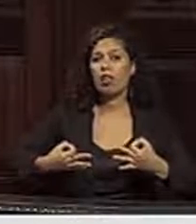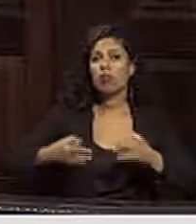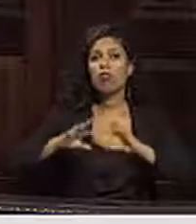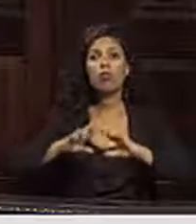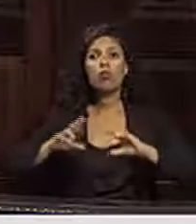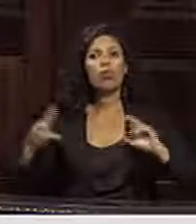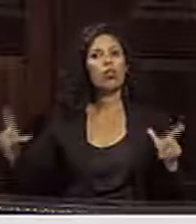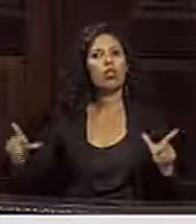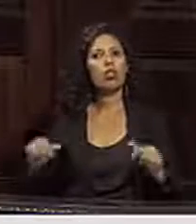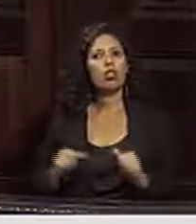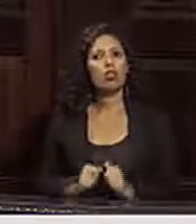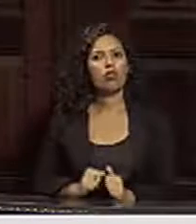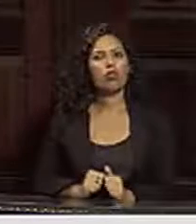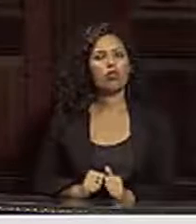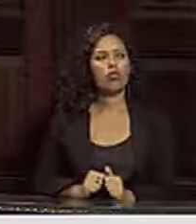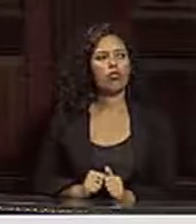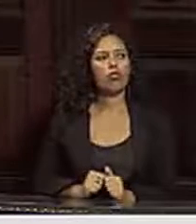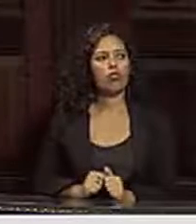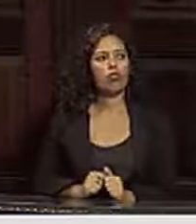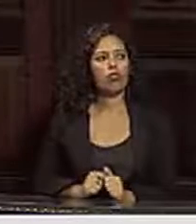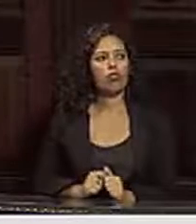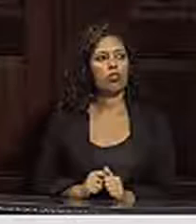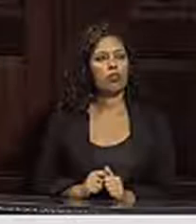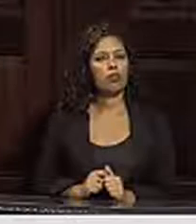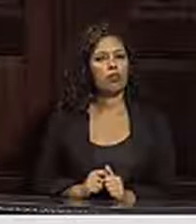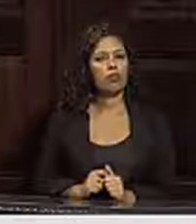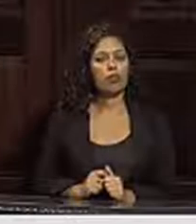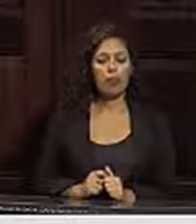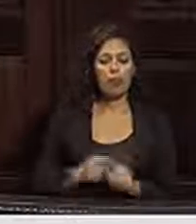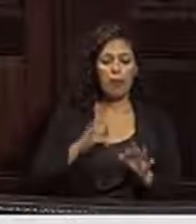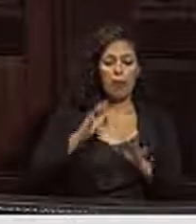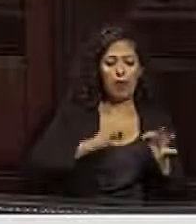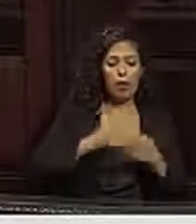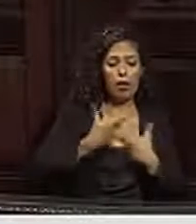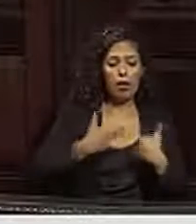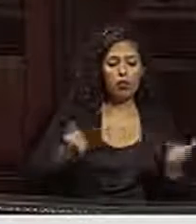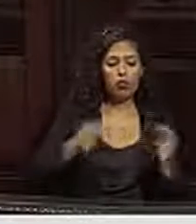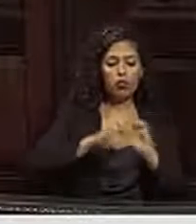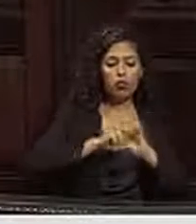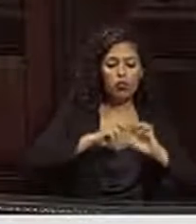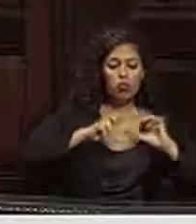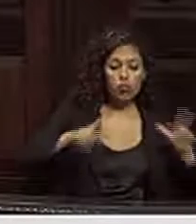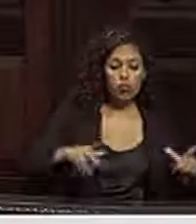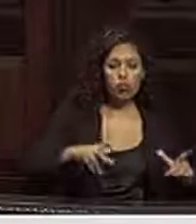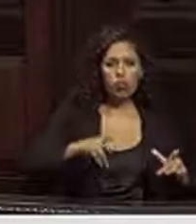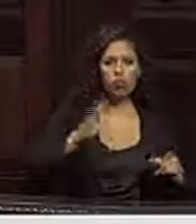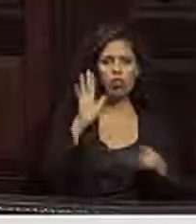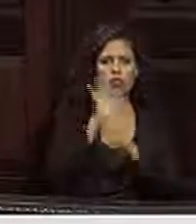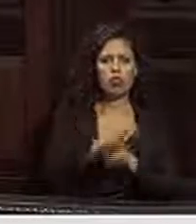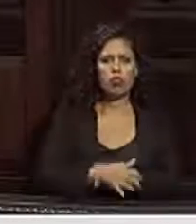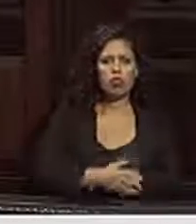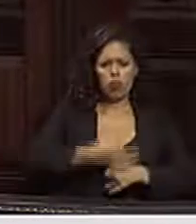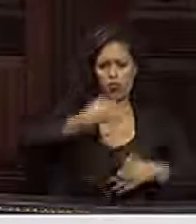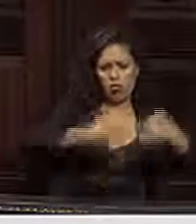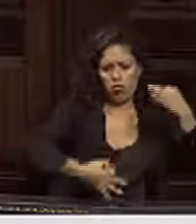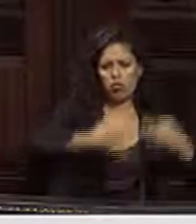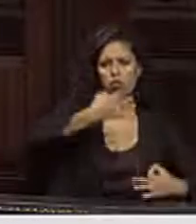diferenciada, para com celeridade, como foi o caso do Lula, uma correria para julgar,